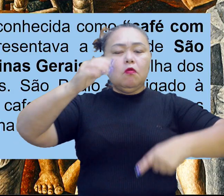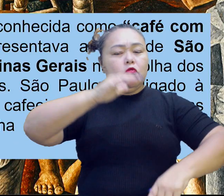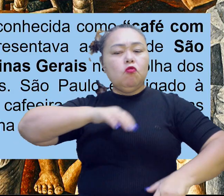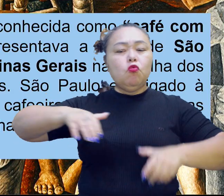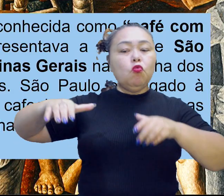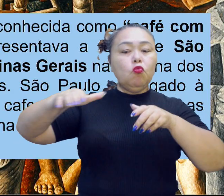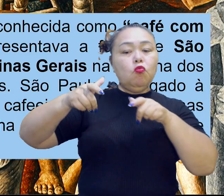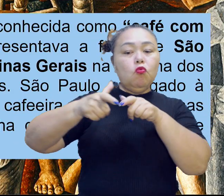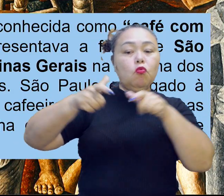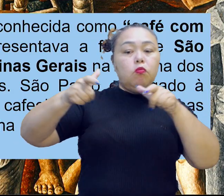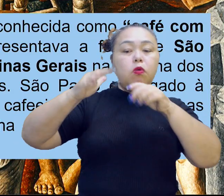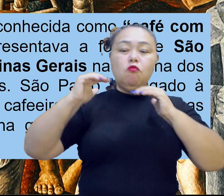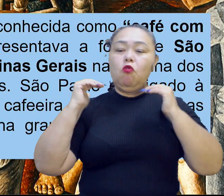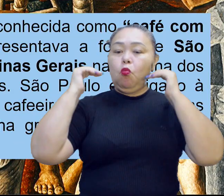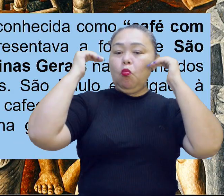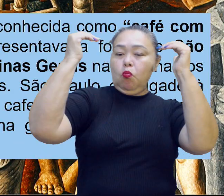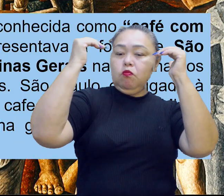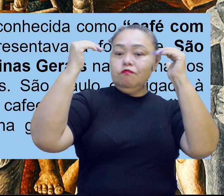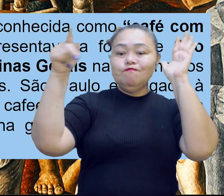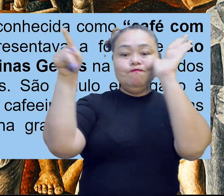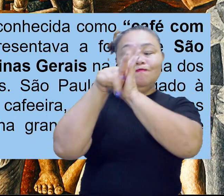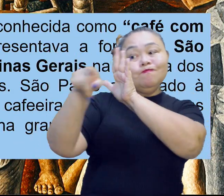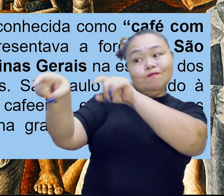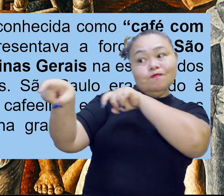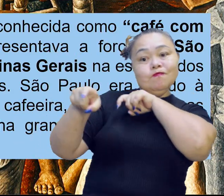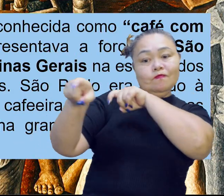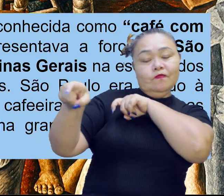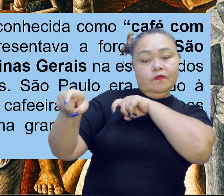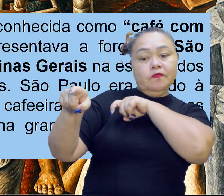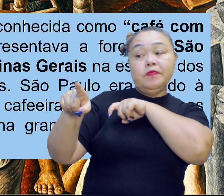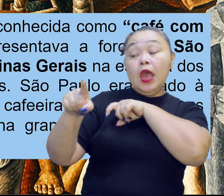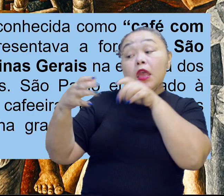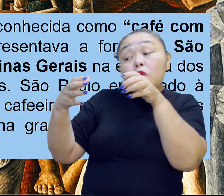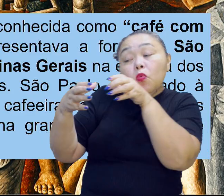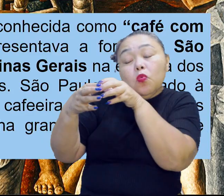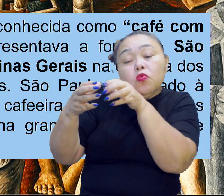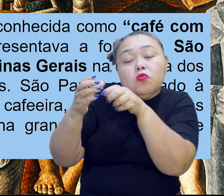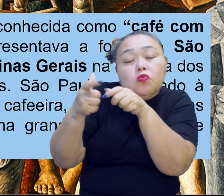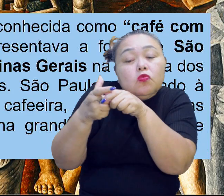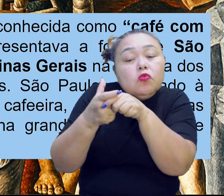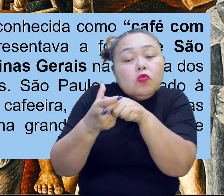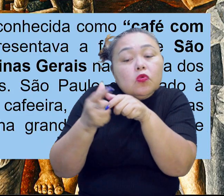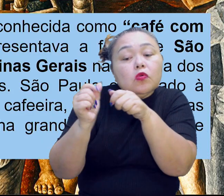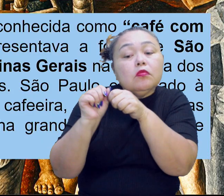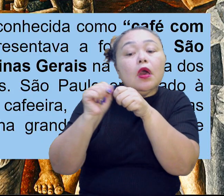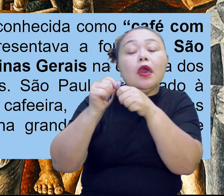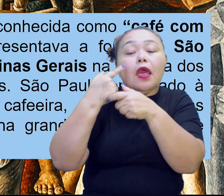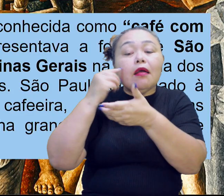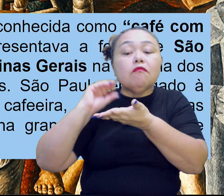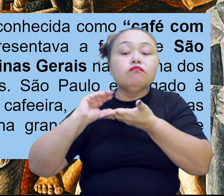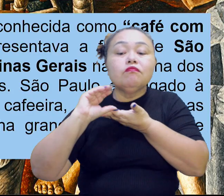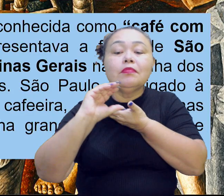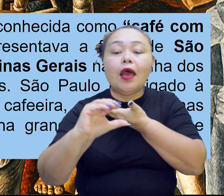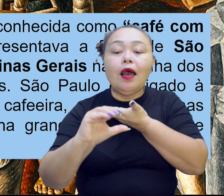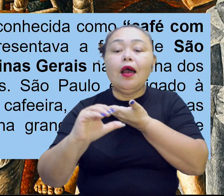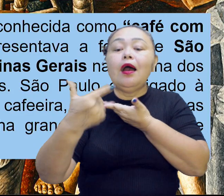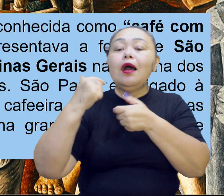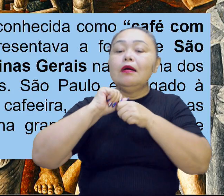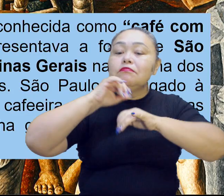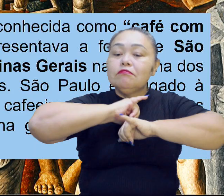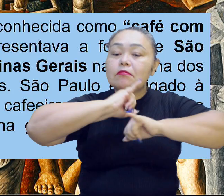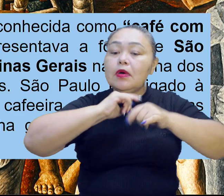elites rurais. Esses grupos financiavam campanhas, controlavam eleitores e ocupavam